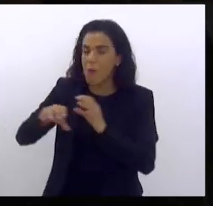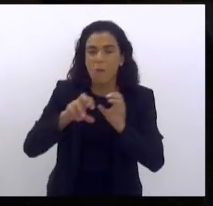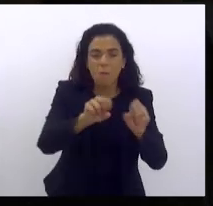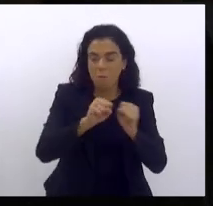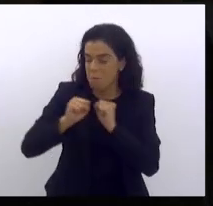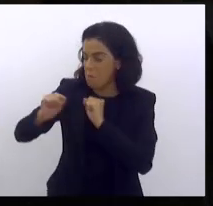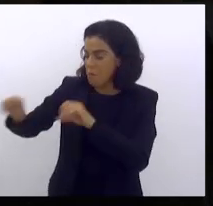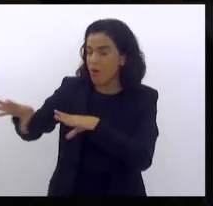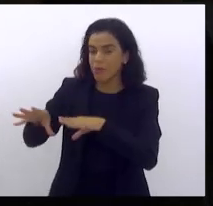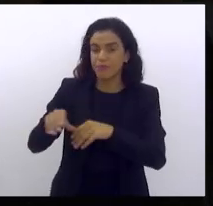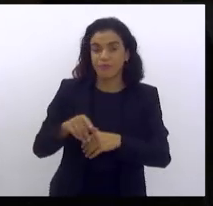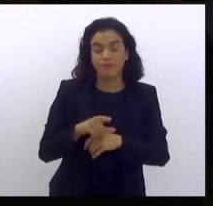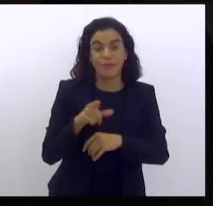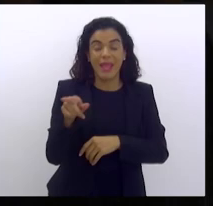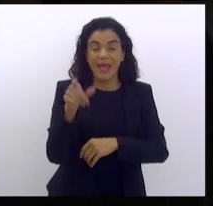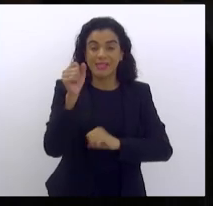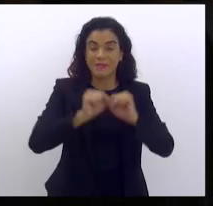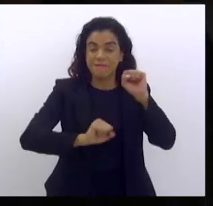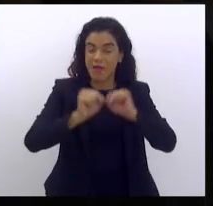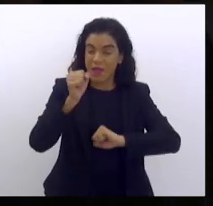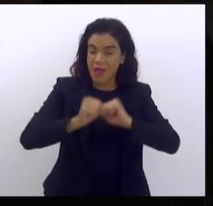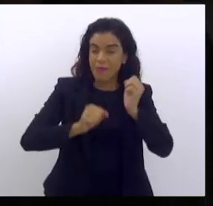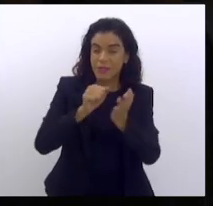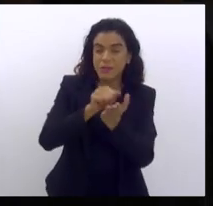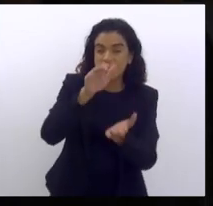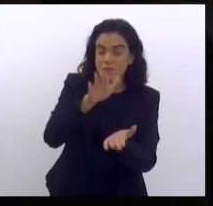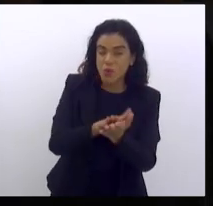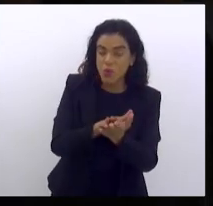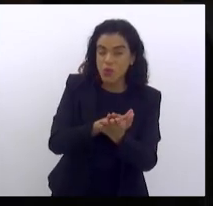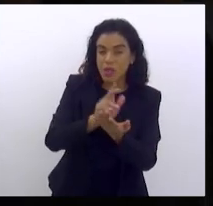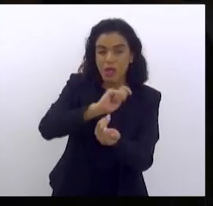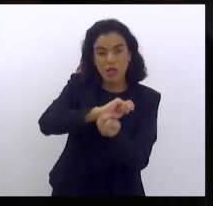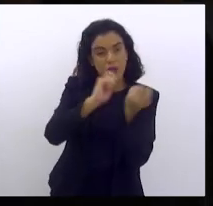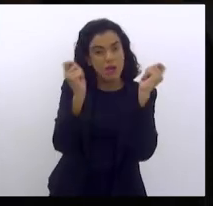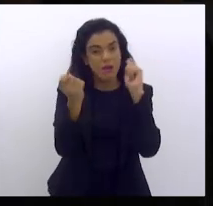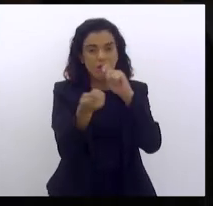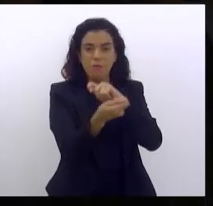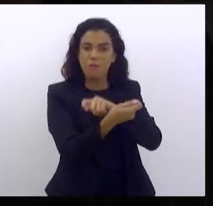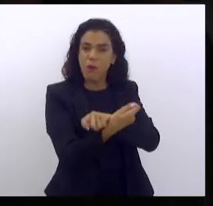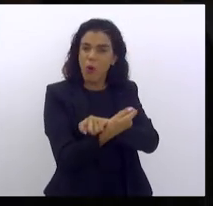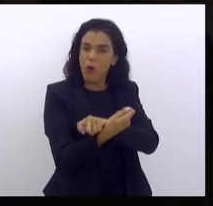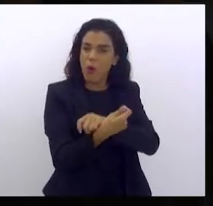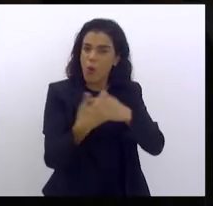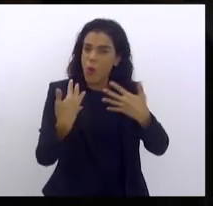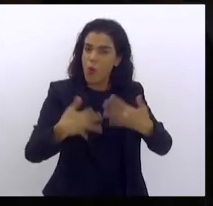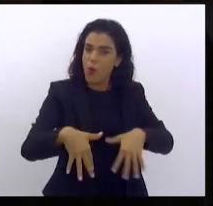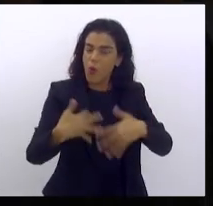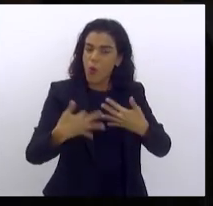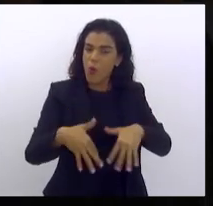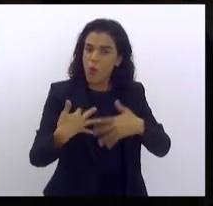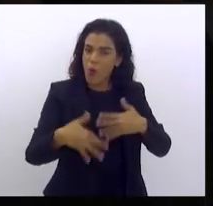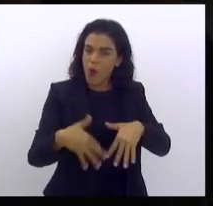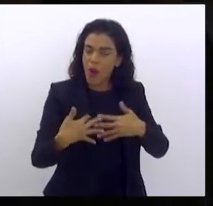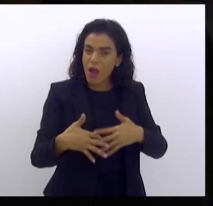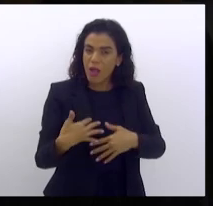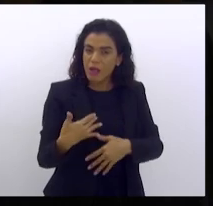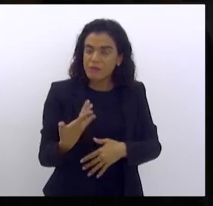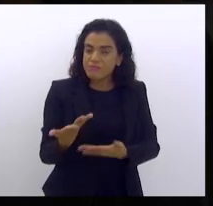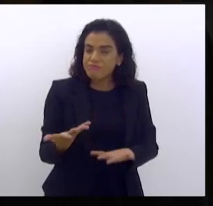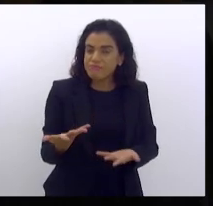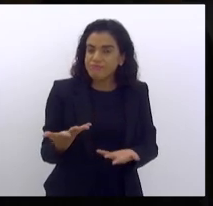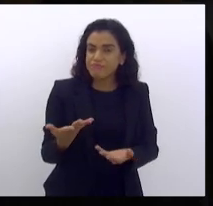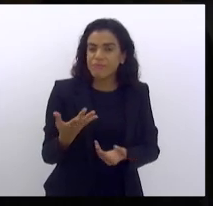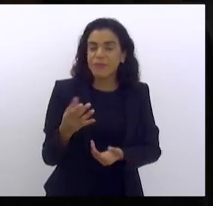A indústria da multa se tornou tão forte que virou receita corrente nos orçamentos públicos.